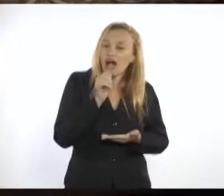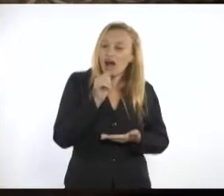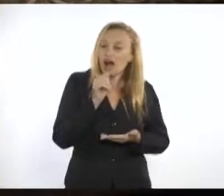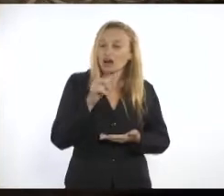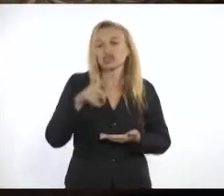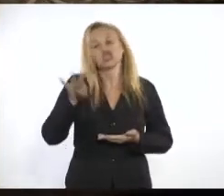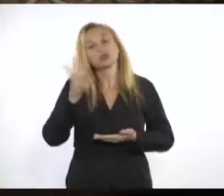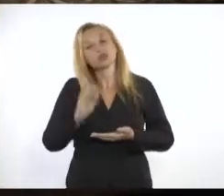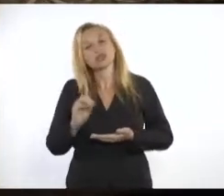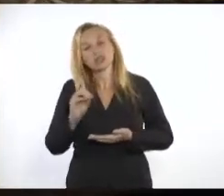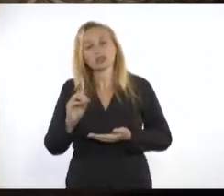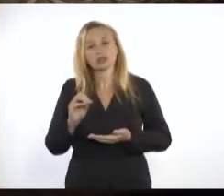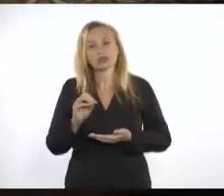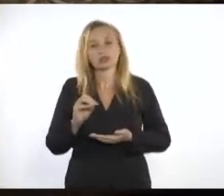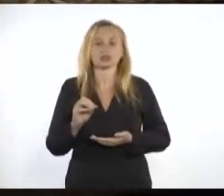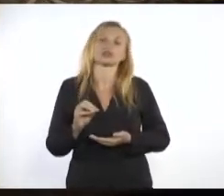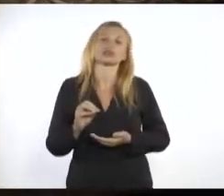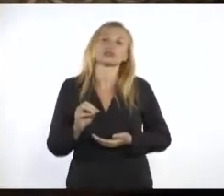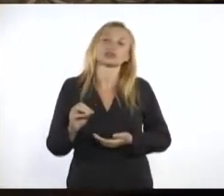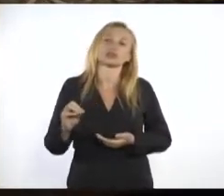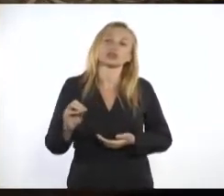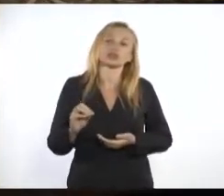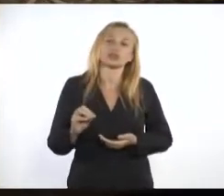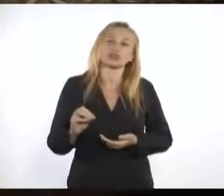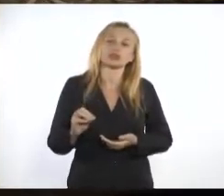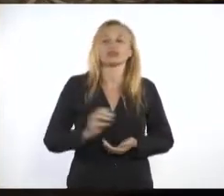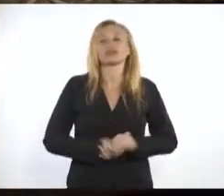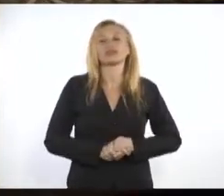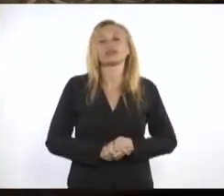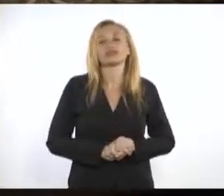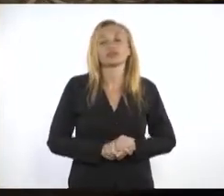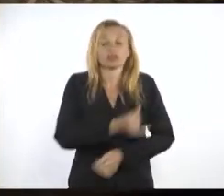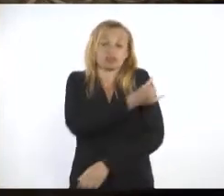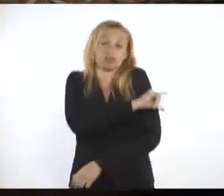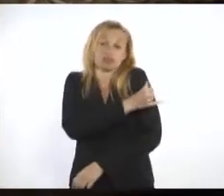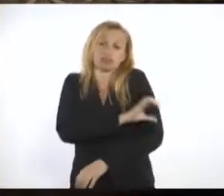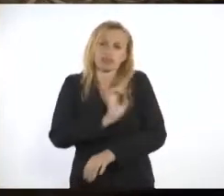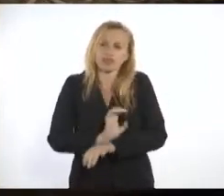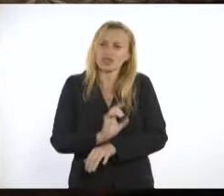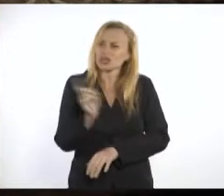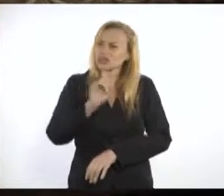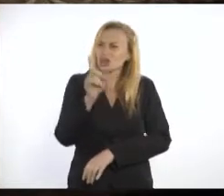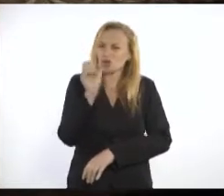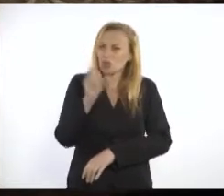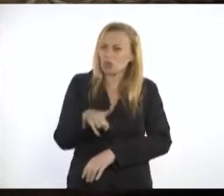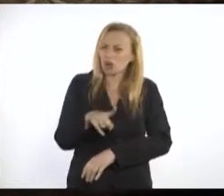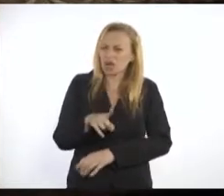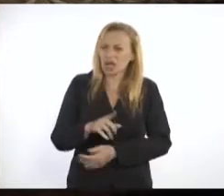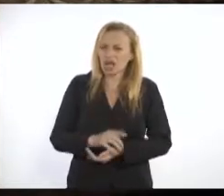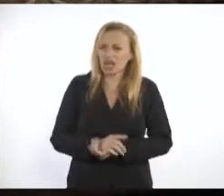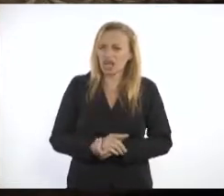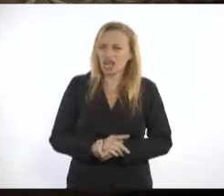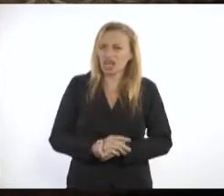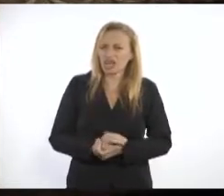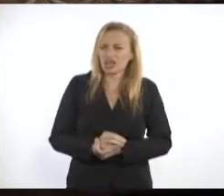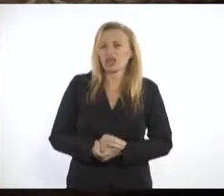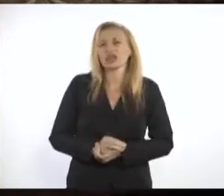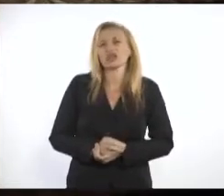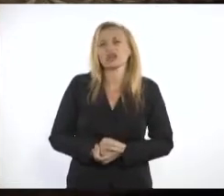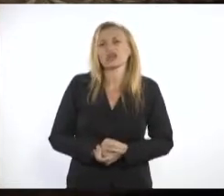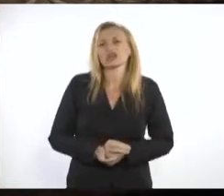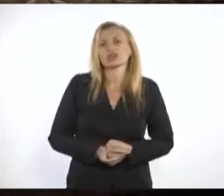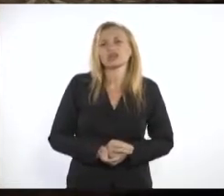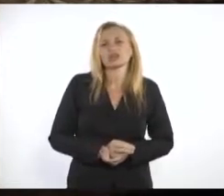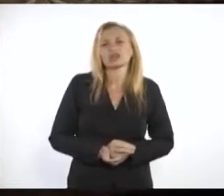estado do Rio de Janeiro, abastecimento de água. Mas não é sem propósito, senhor presidente,